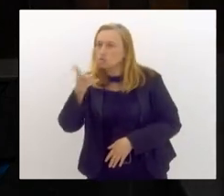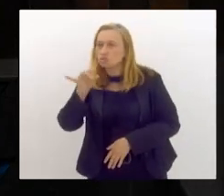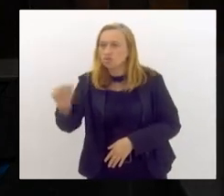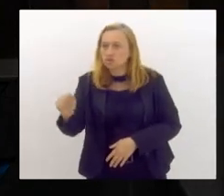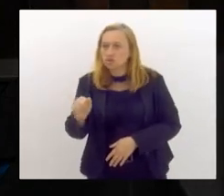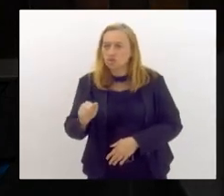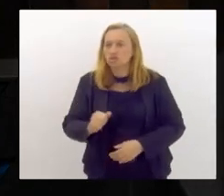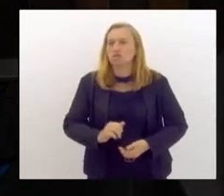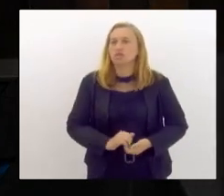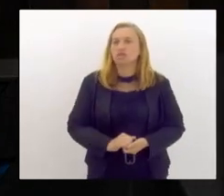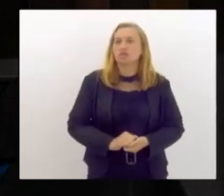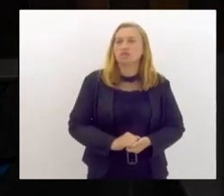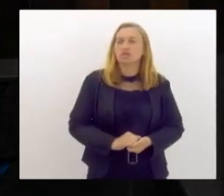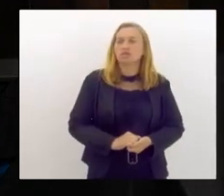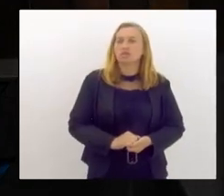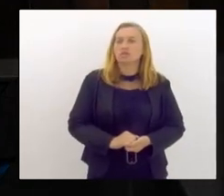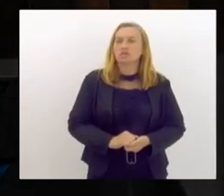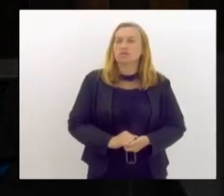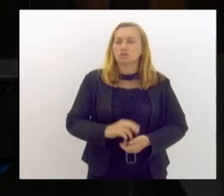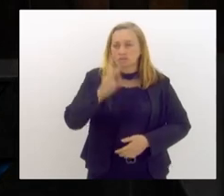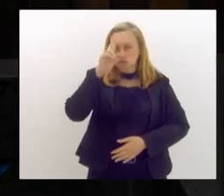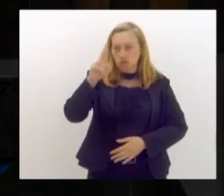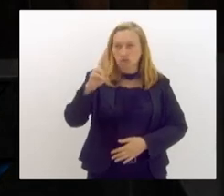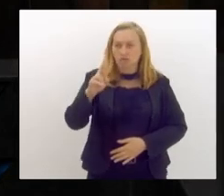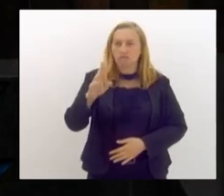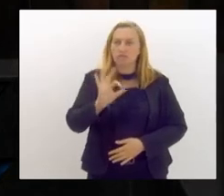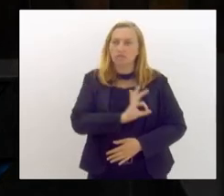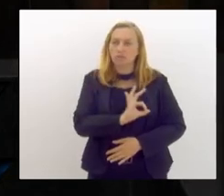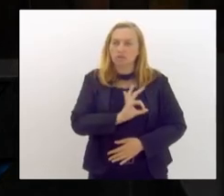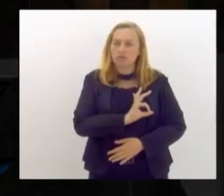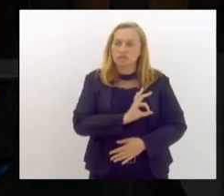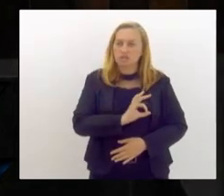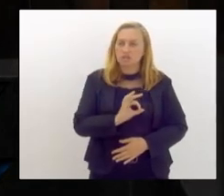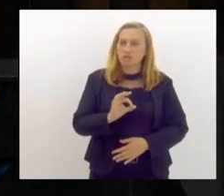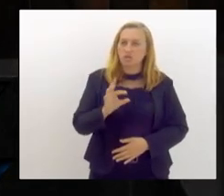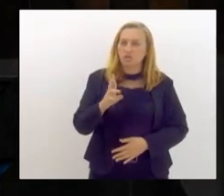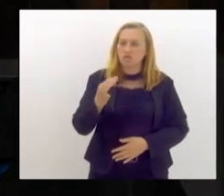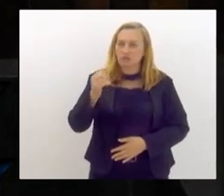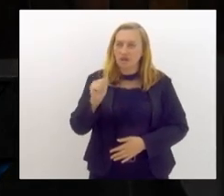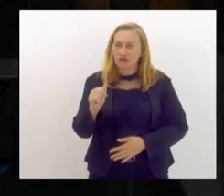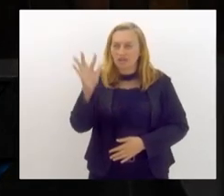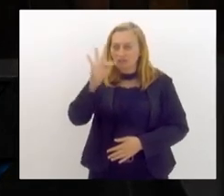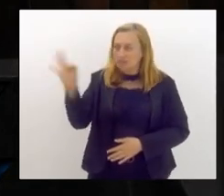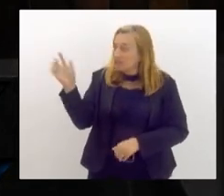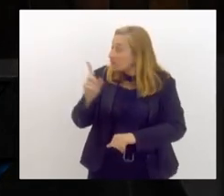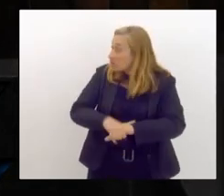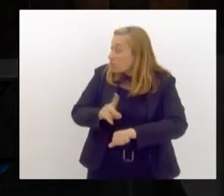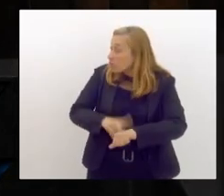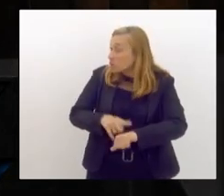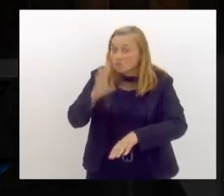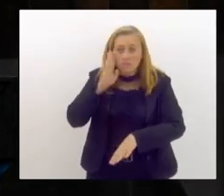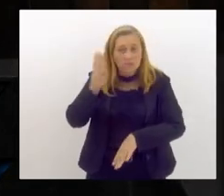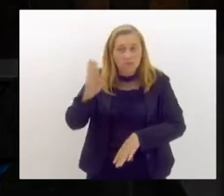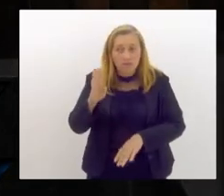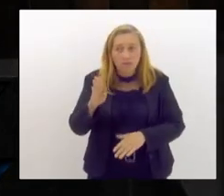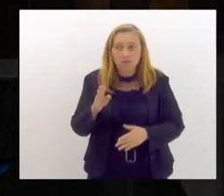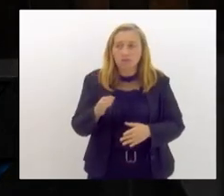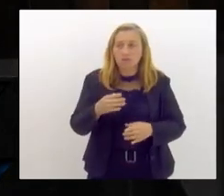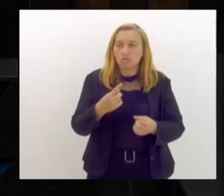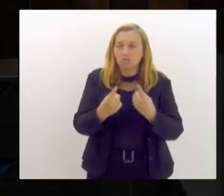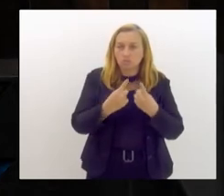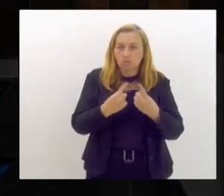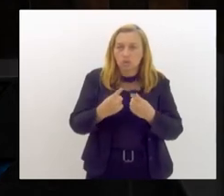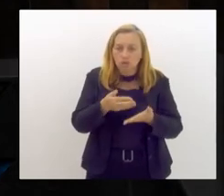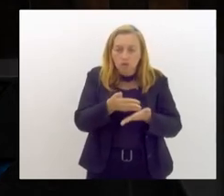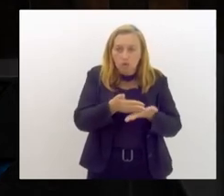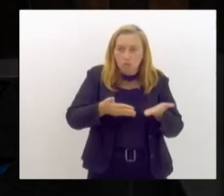as autoridades do Exército, a Polícia Rodoviária Federal, fundamental naquele momento, porque tem uma estrada que corta a cidade de